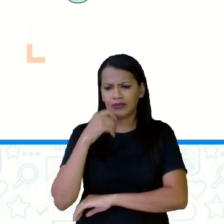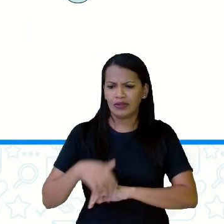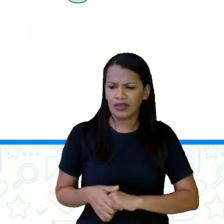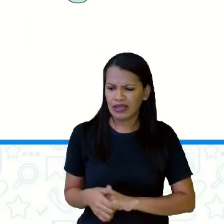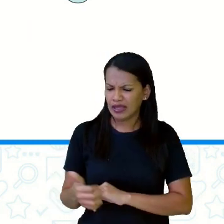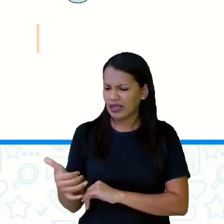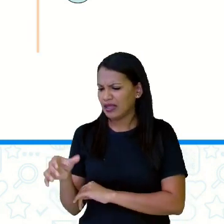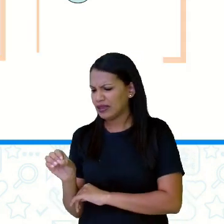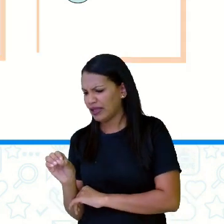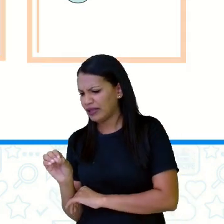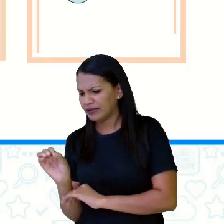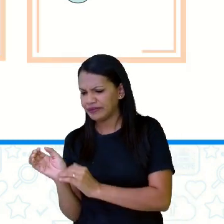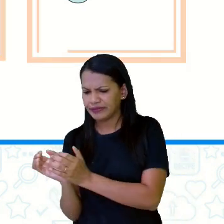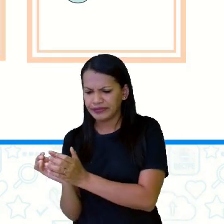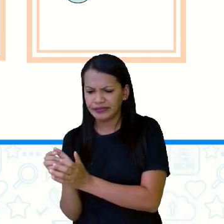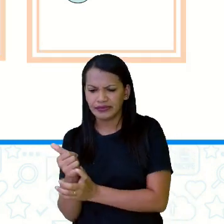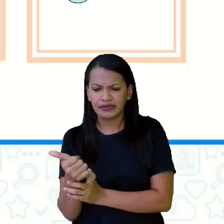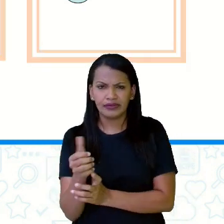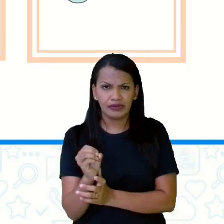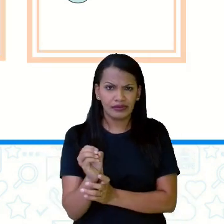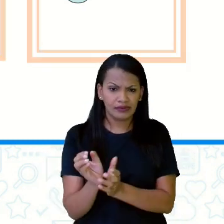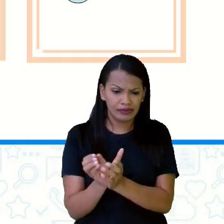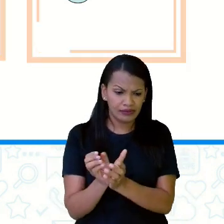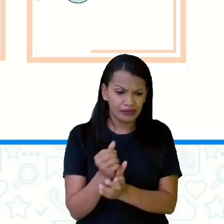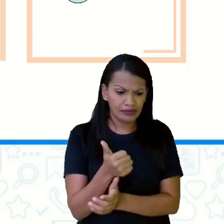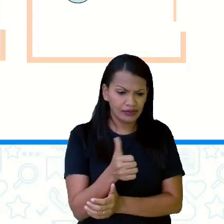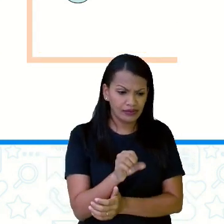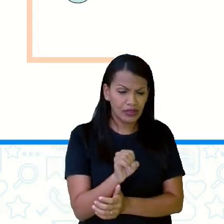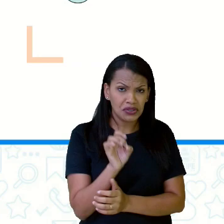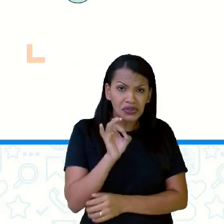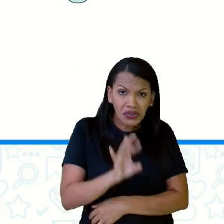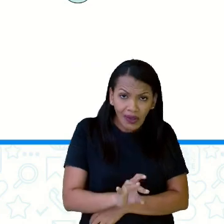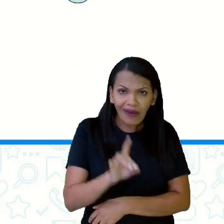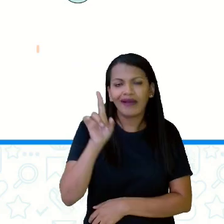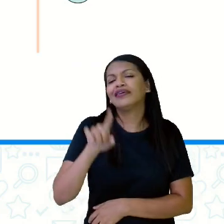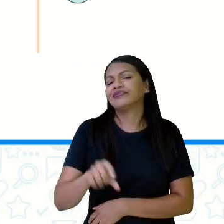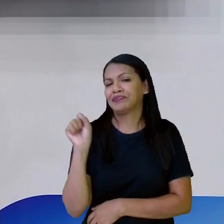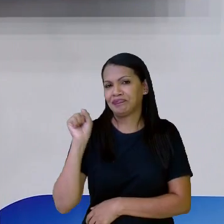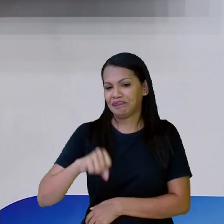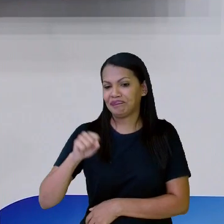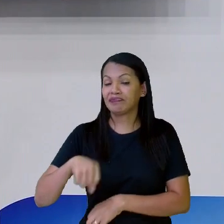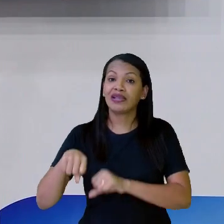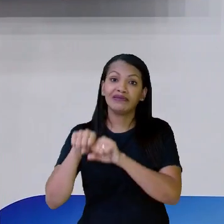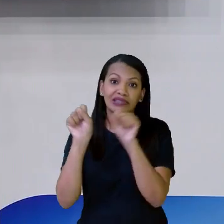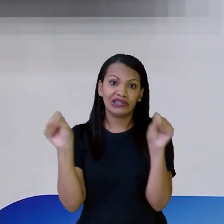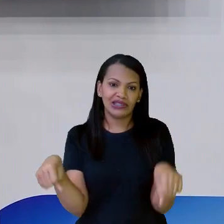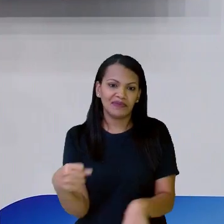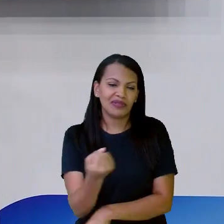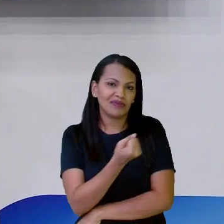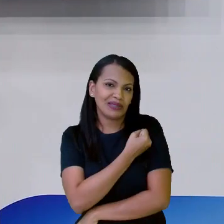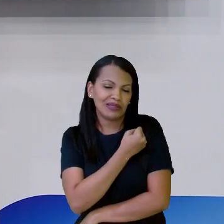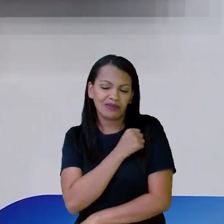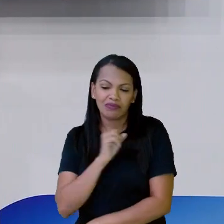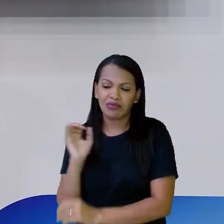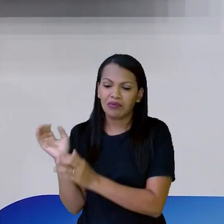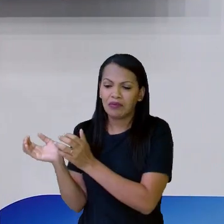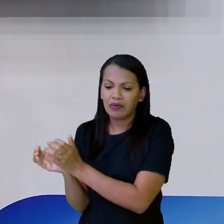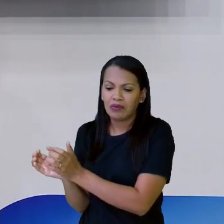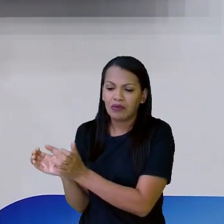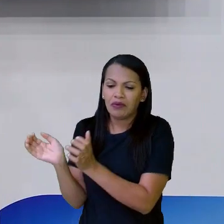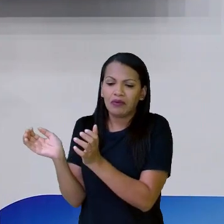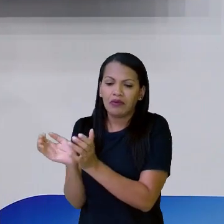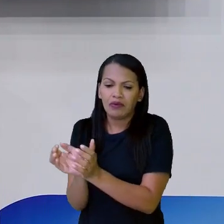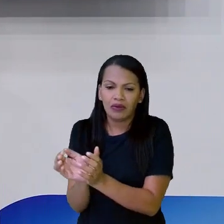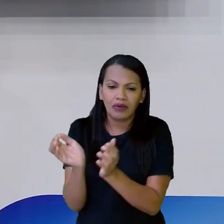de 10 em 10 é só isso, é? Isso é a composição do nosso sistema de numeração. A gente vai agrupando de 10 em 10 e